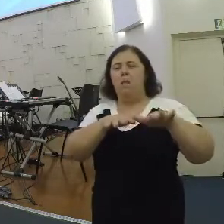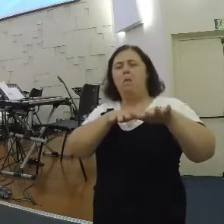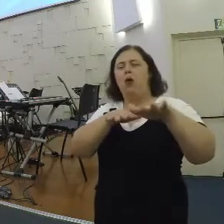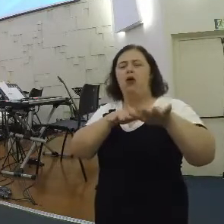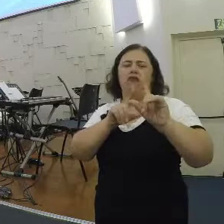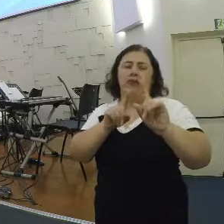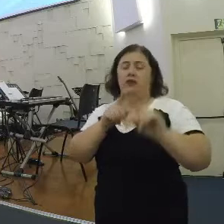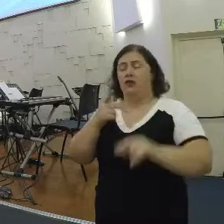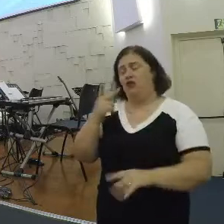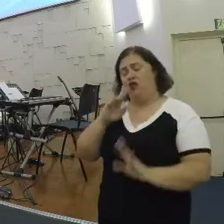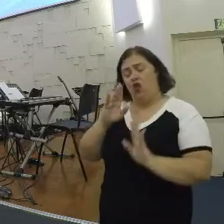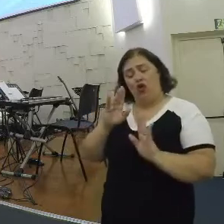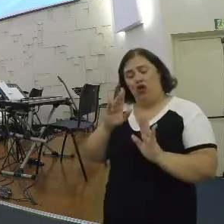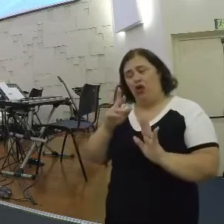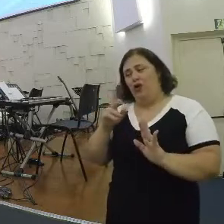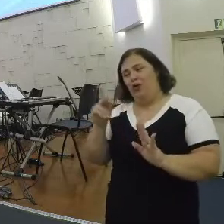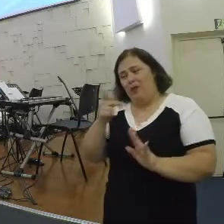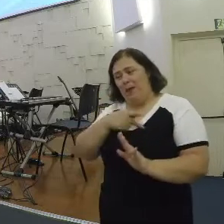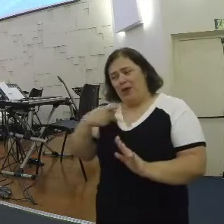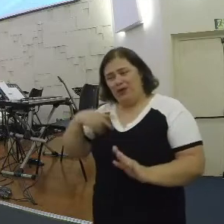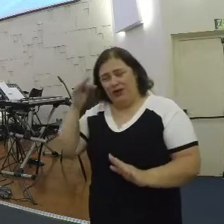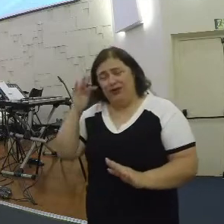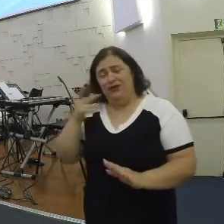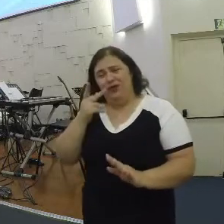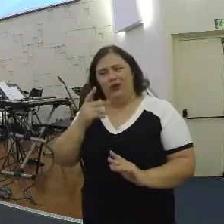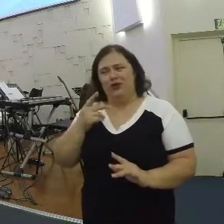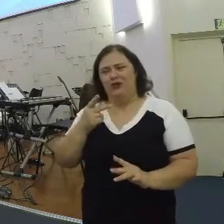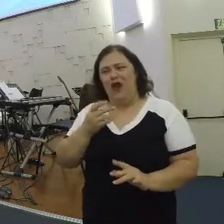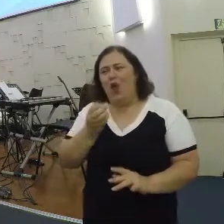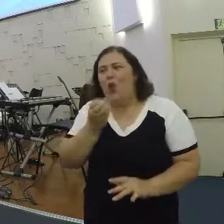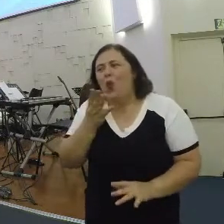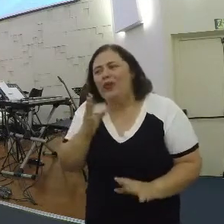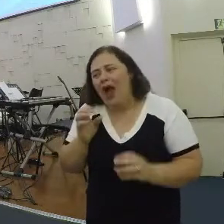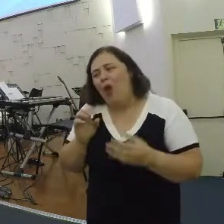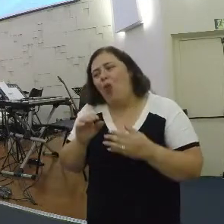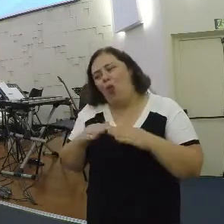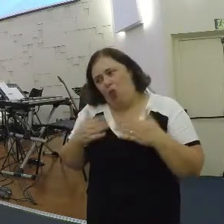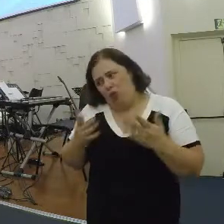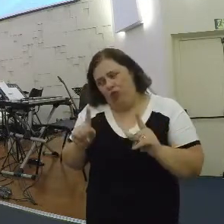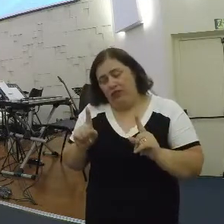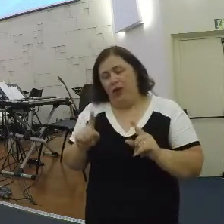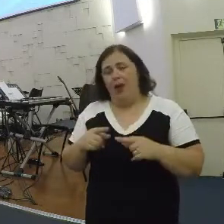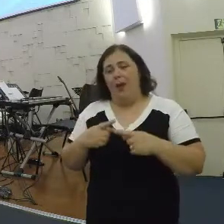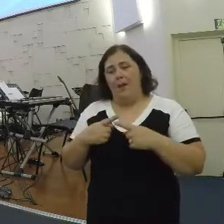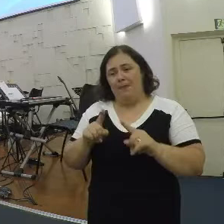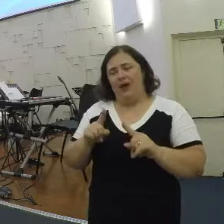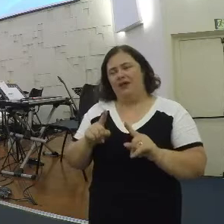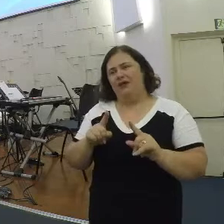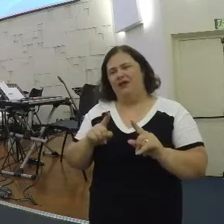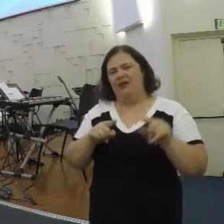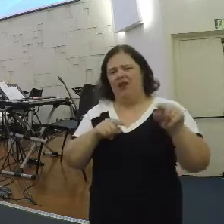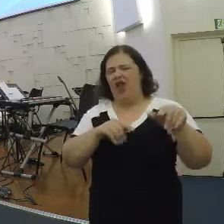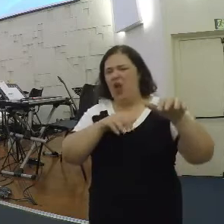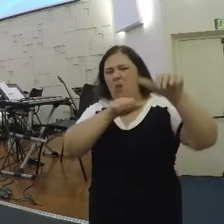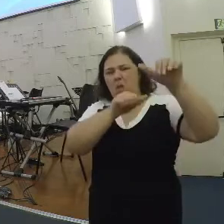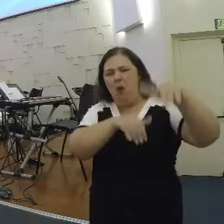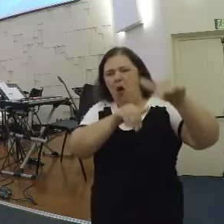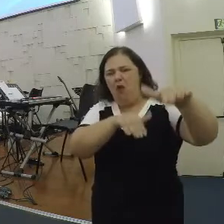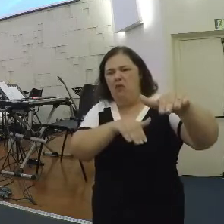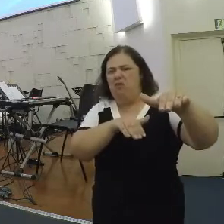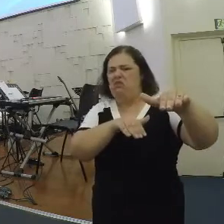mas o movimento do qual ele estava fazendo parte, realmente não é bom. Aquilo que promove não é